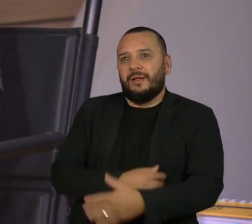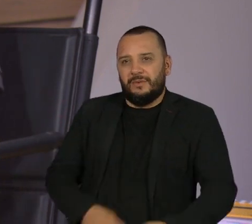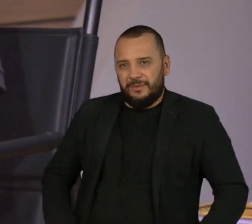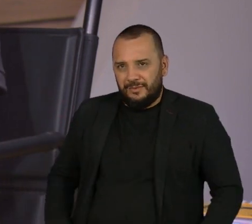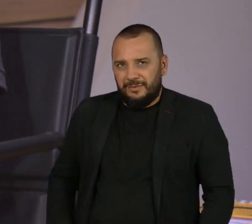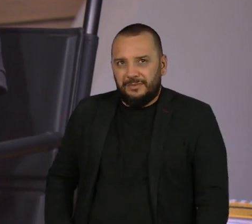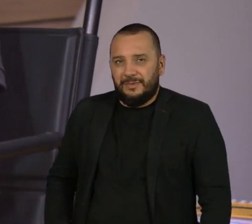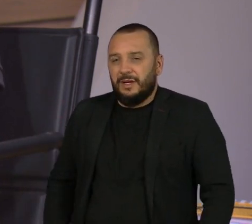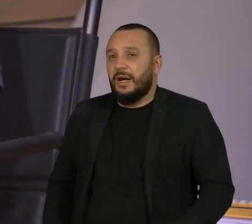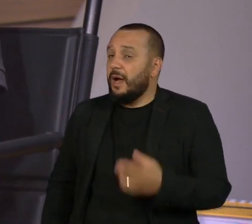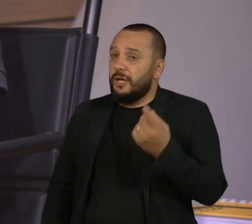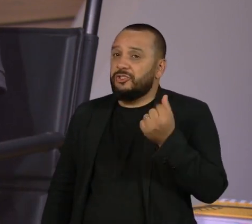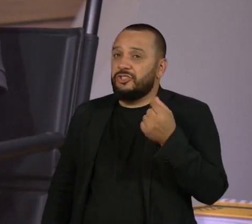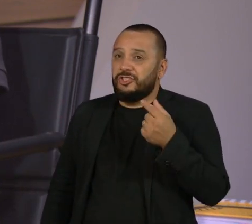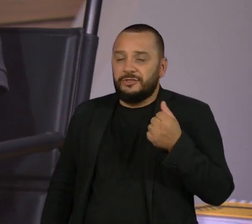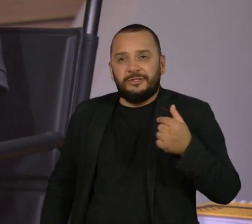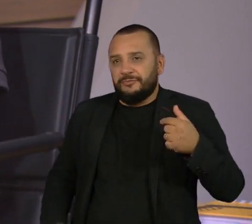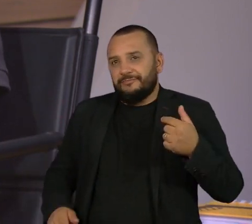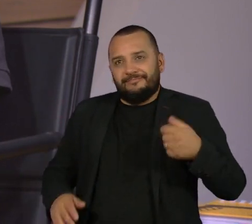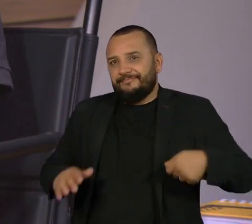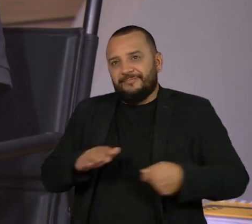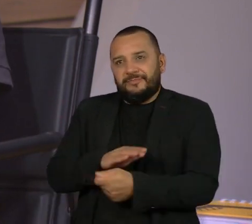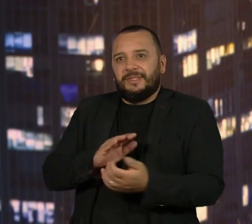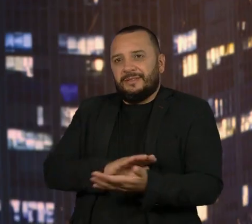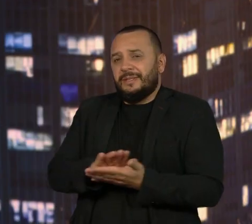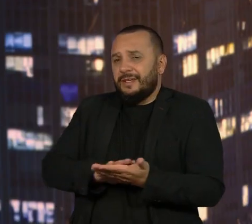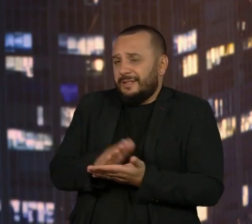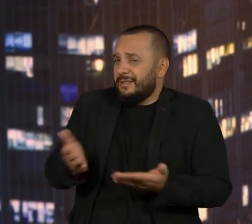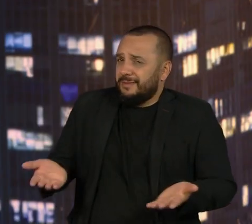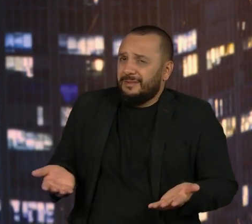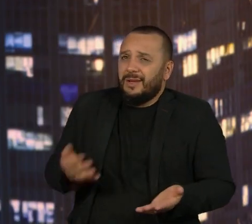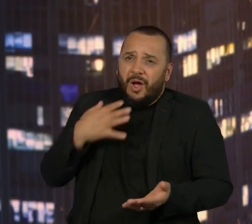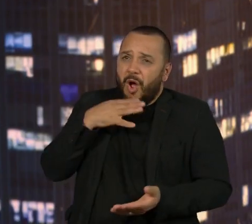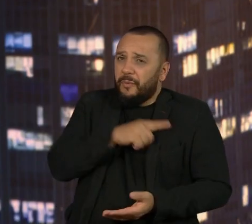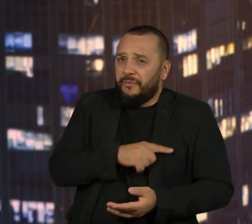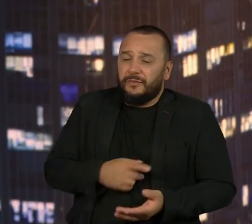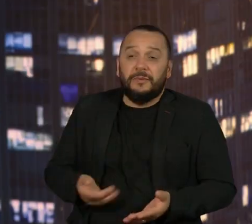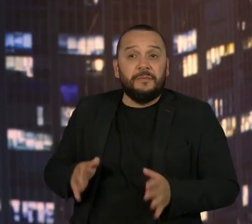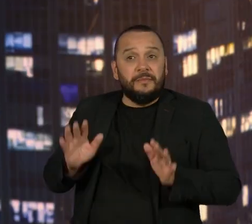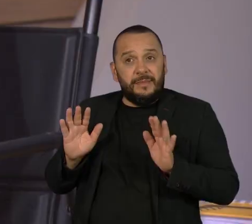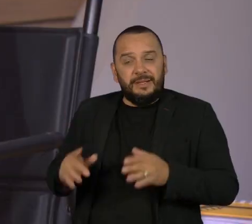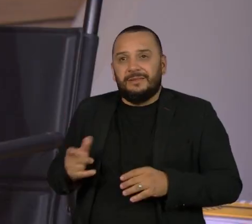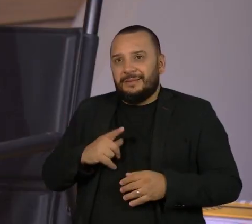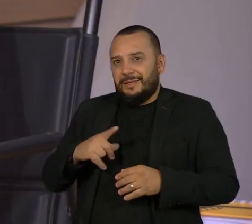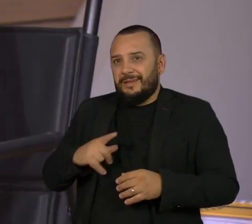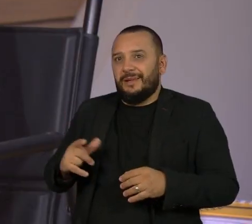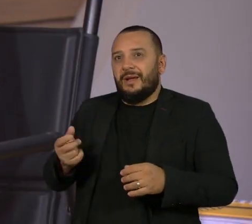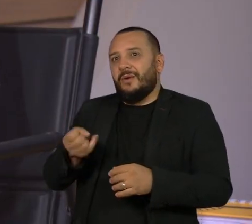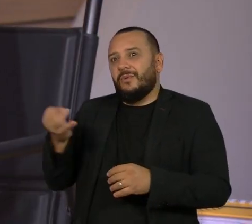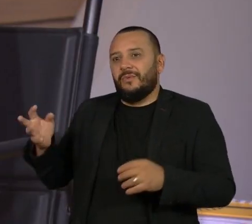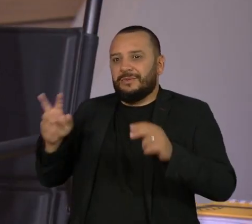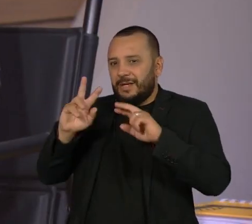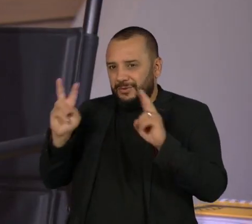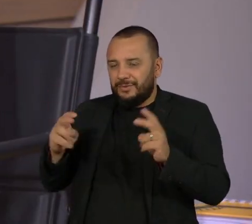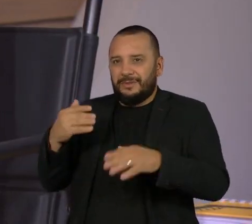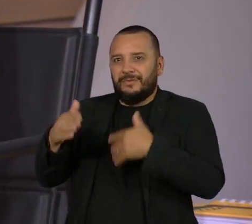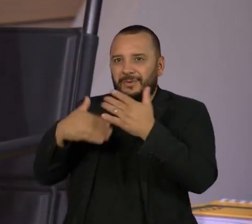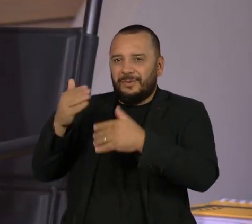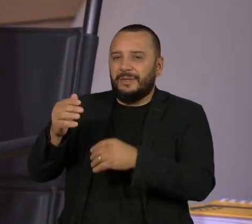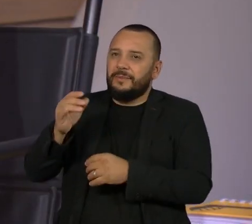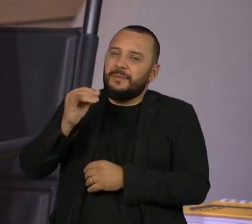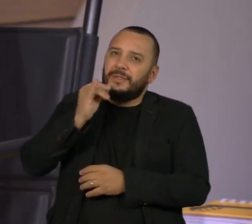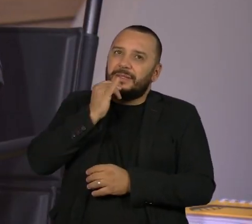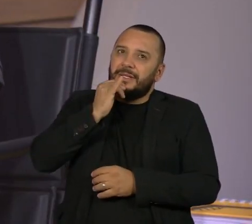saiu dinheiro. Isso era óbvio que não ia sair. Mas você tem muitos assuntos que evoluíram. Por exemplo, a